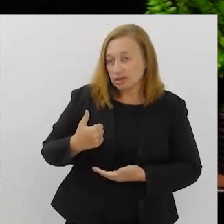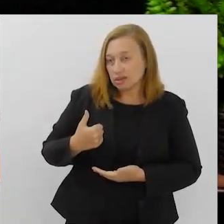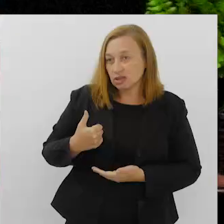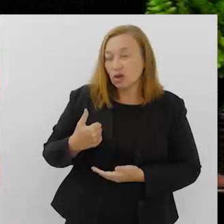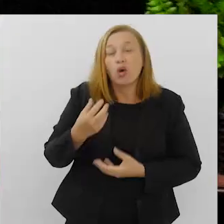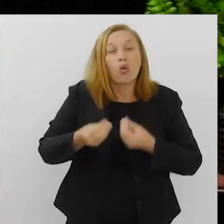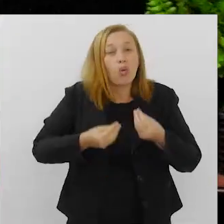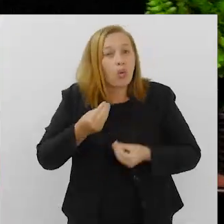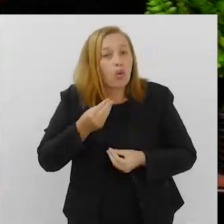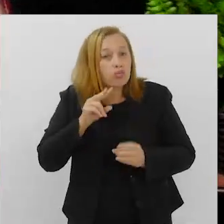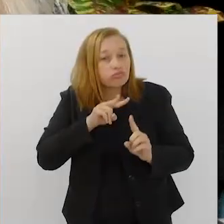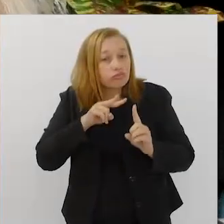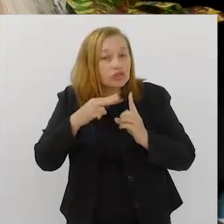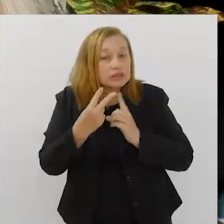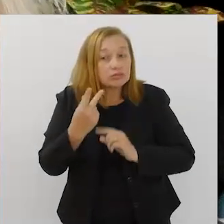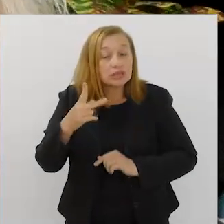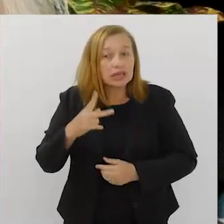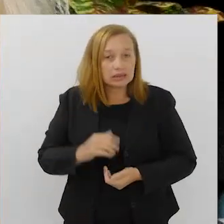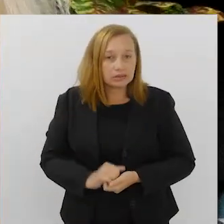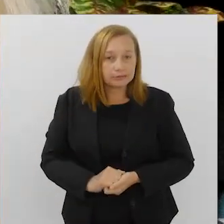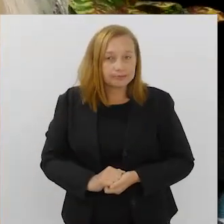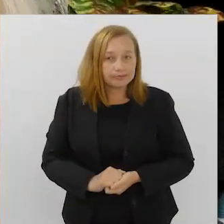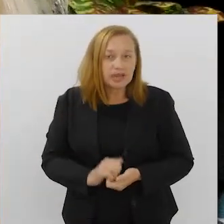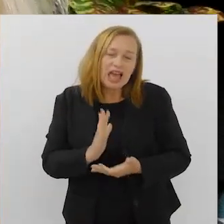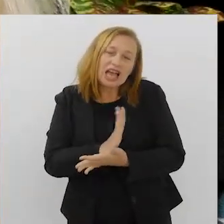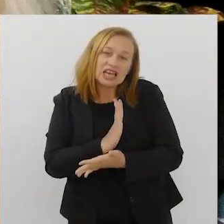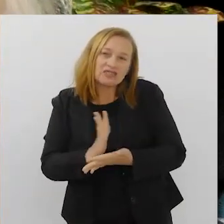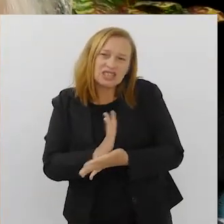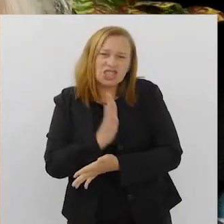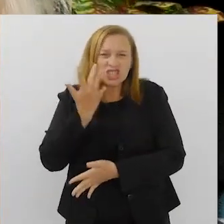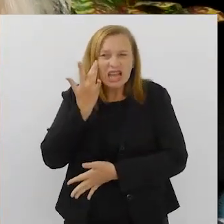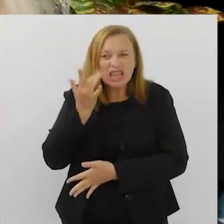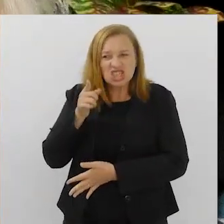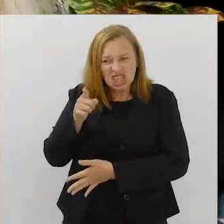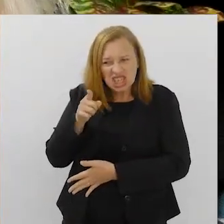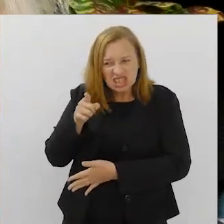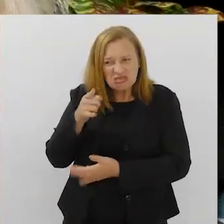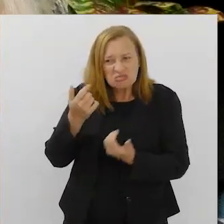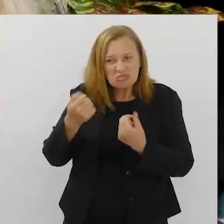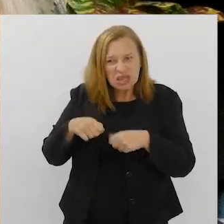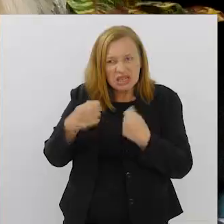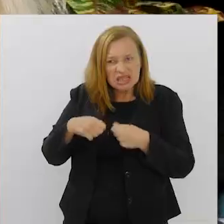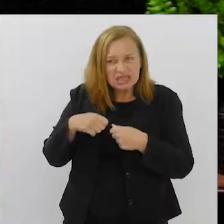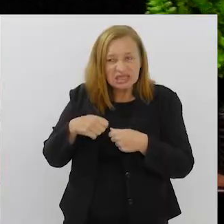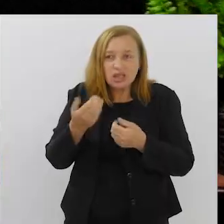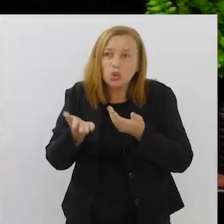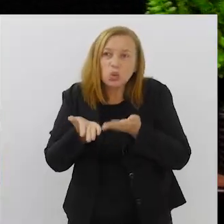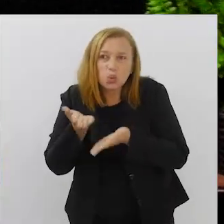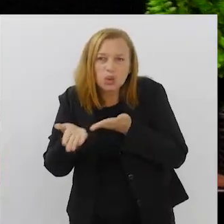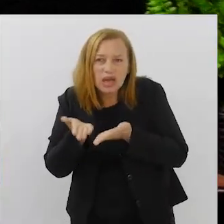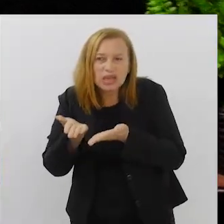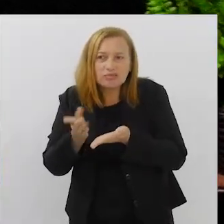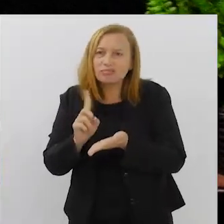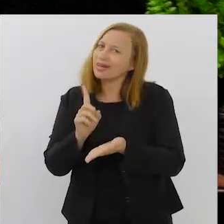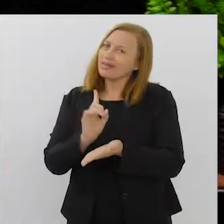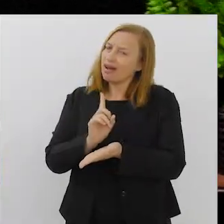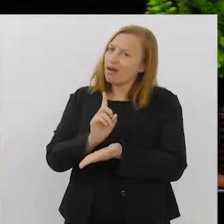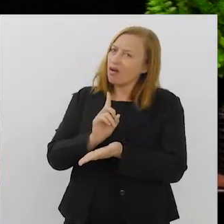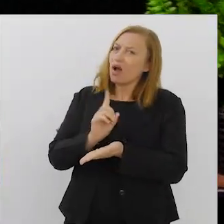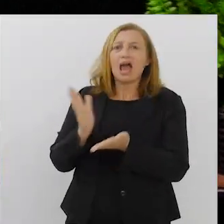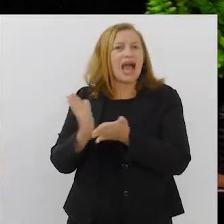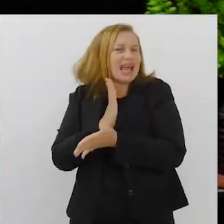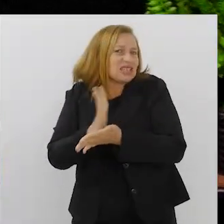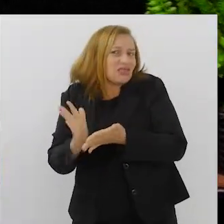das vezes, como a gente tem enxergado eles, né? Às vezes a gente acha que eles precisam de serem cuidados, só